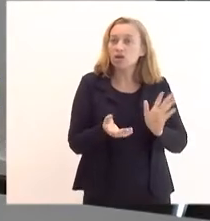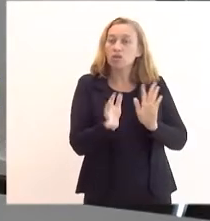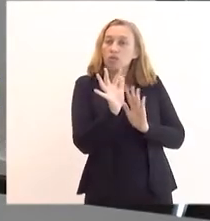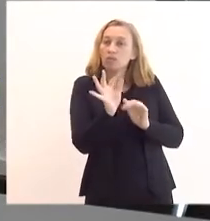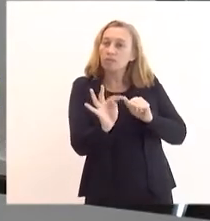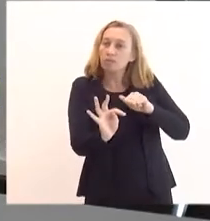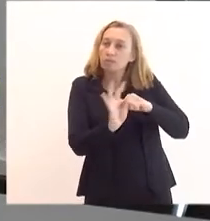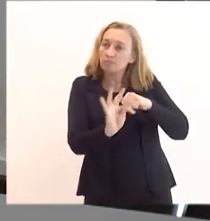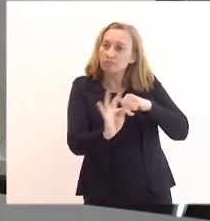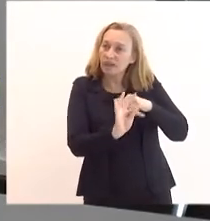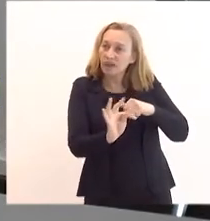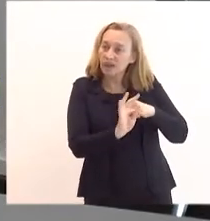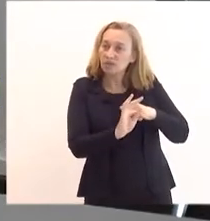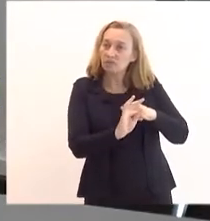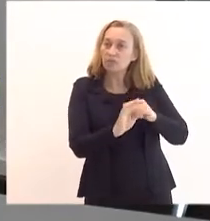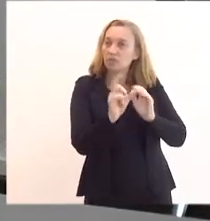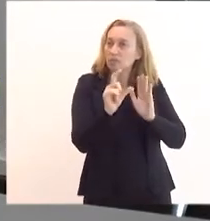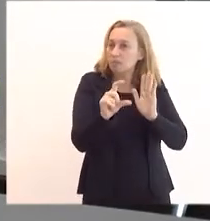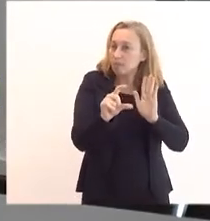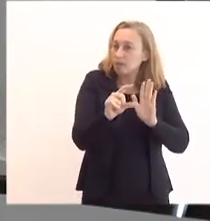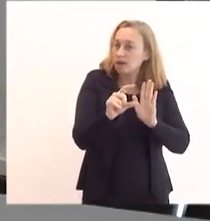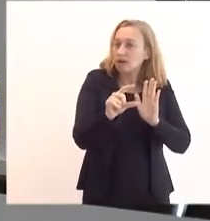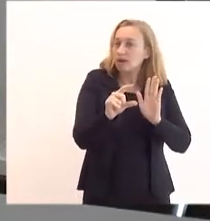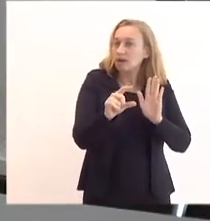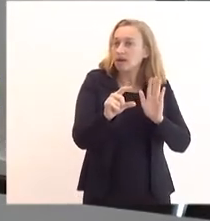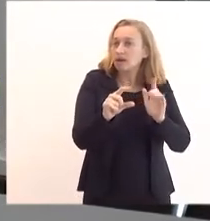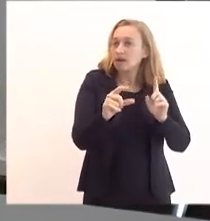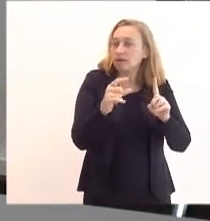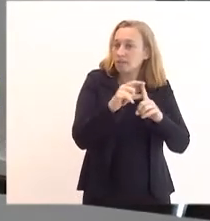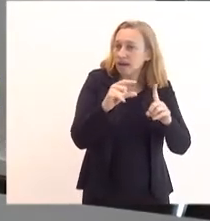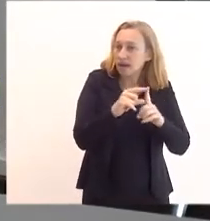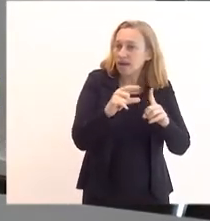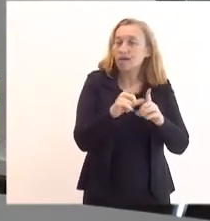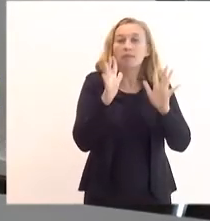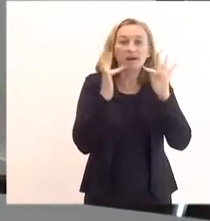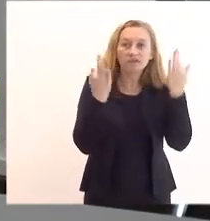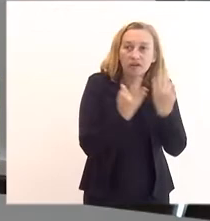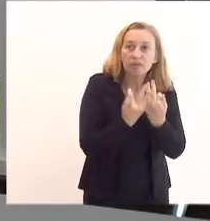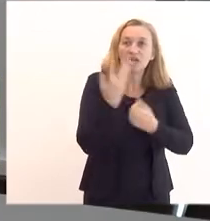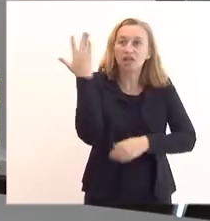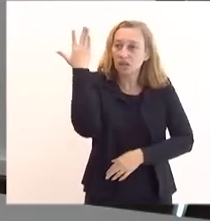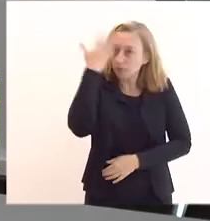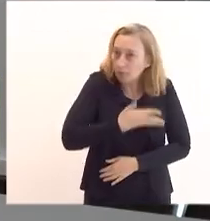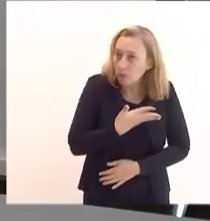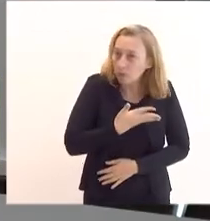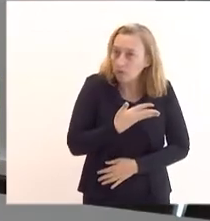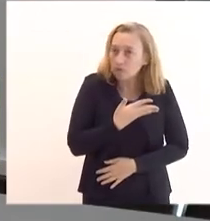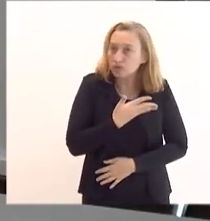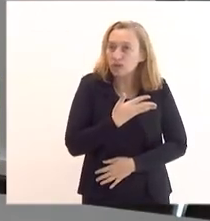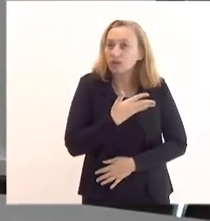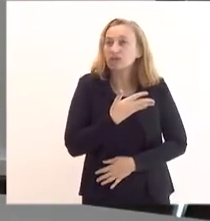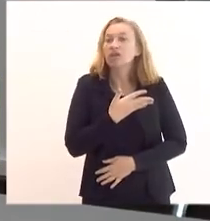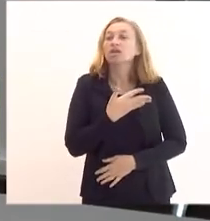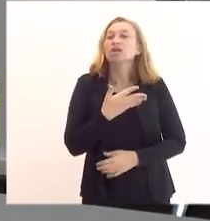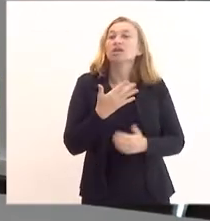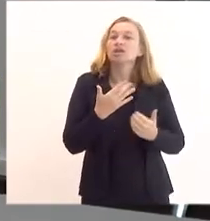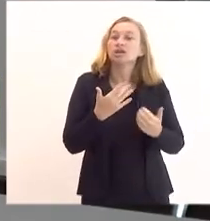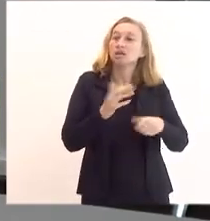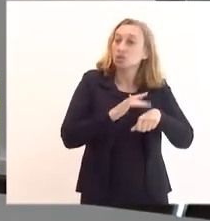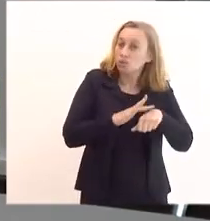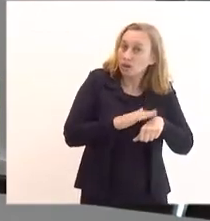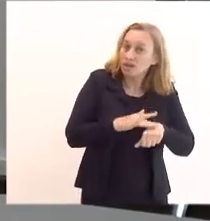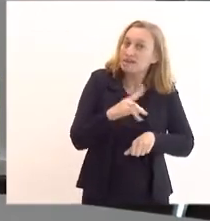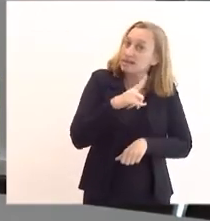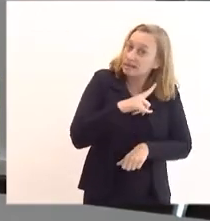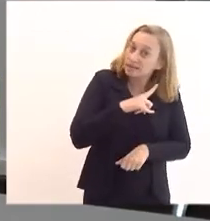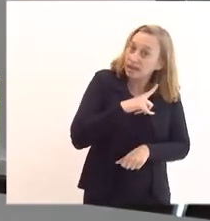que o deputado Luiz Paulo botou, para as famílias que realmente comprovem que são hipossuficientes,